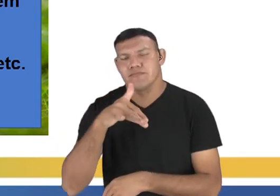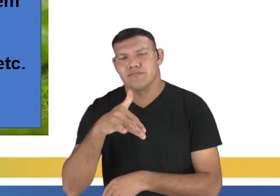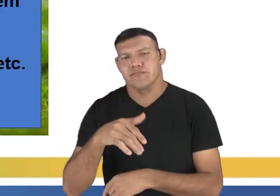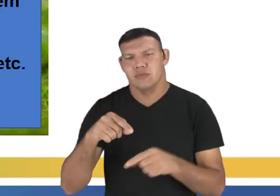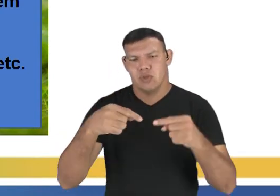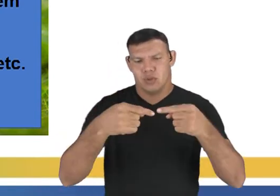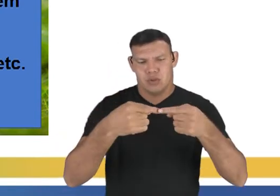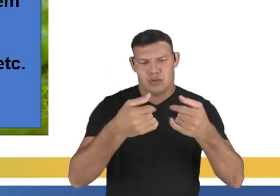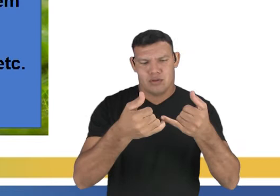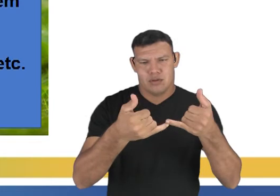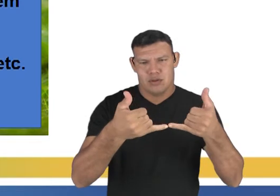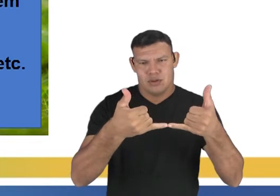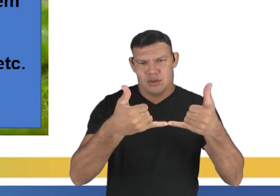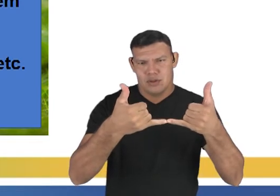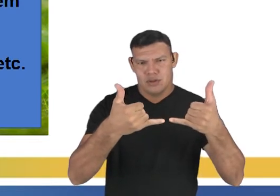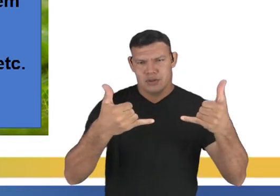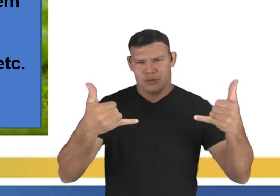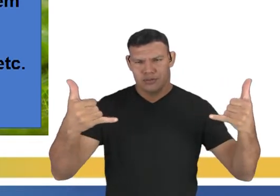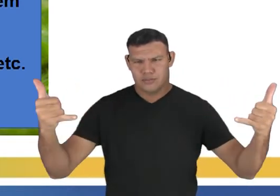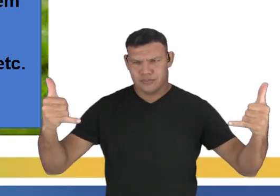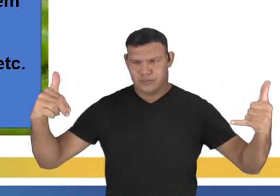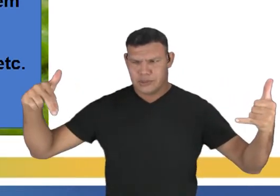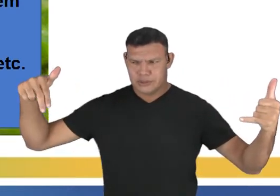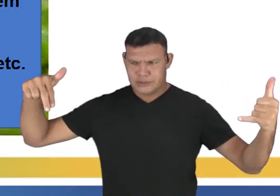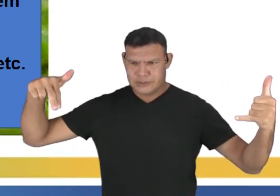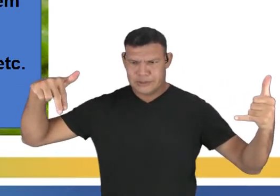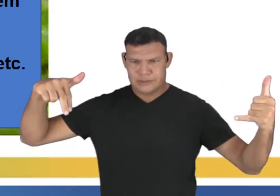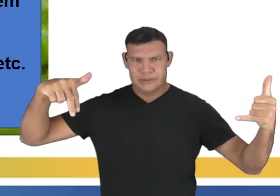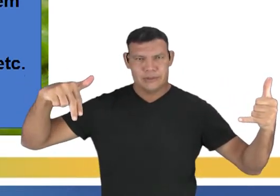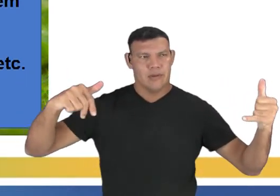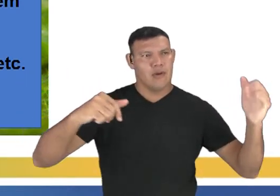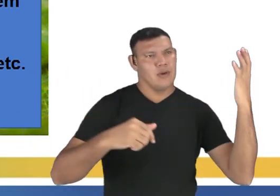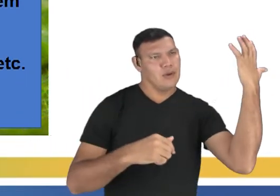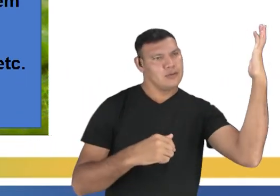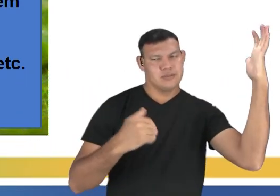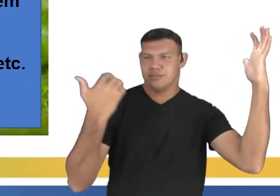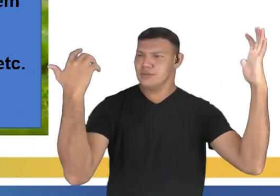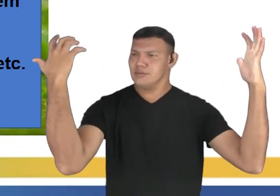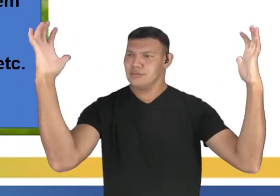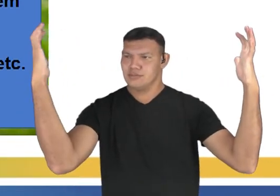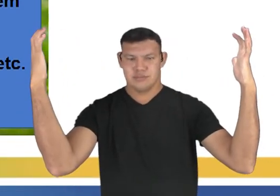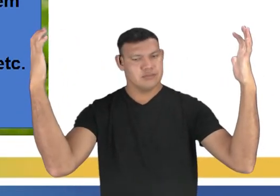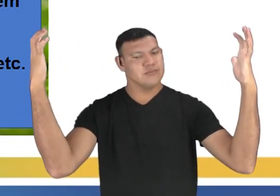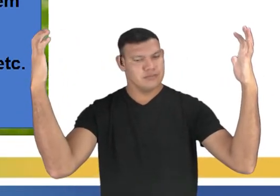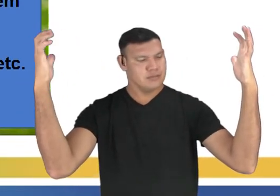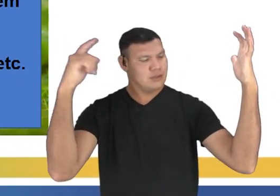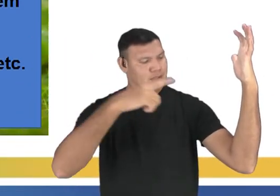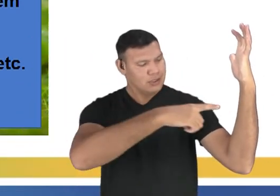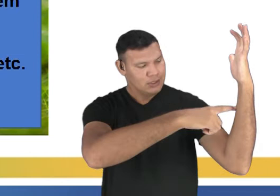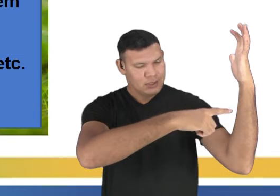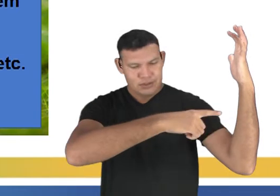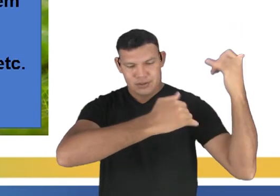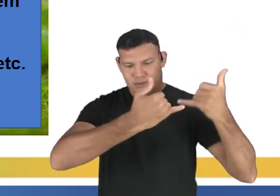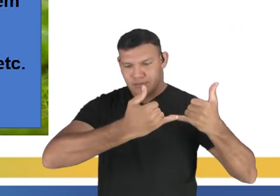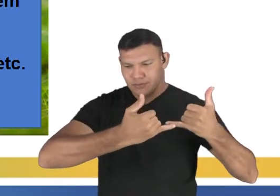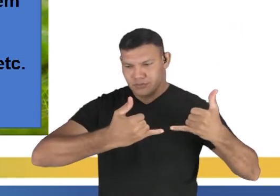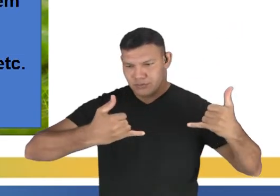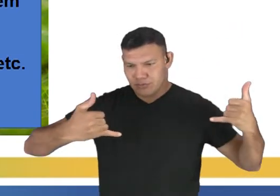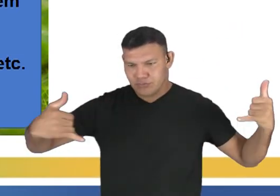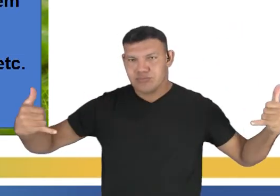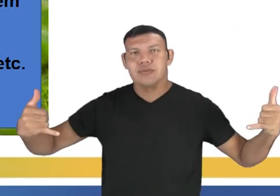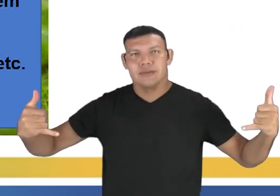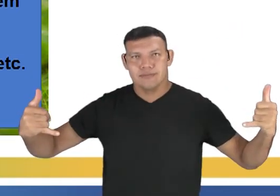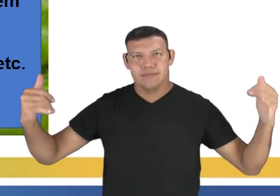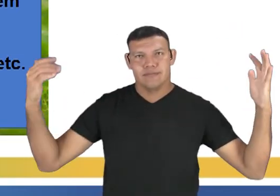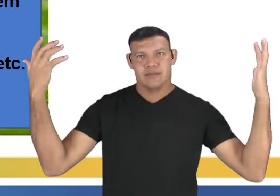corda elástica e essa corda está amarrada a duas árvores, está atrelada a duas árvores, tá bom? O nome desse